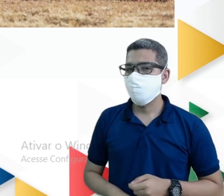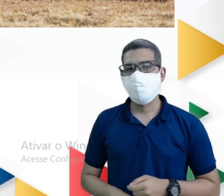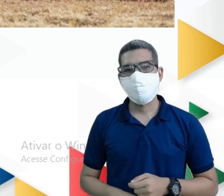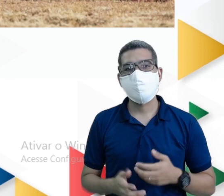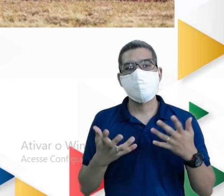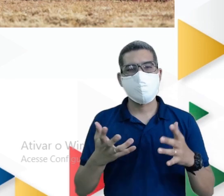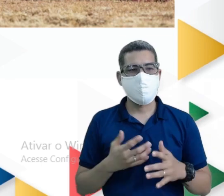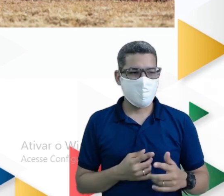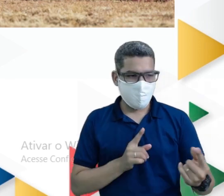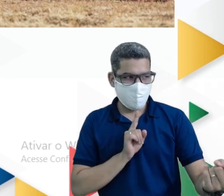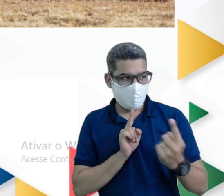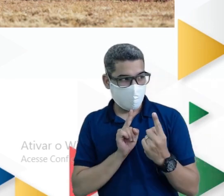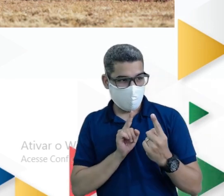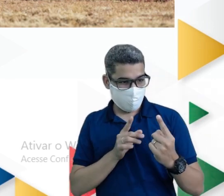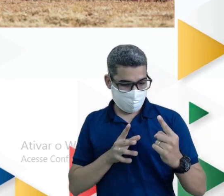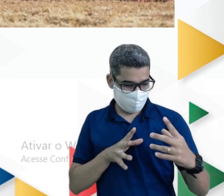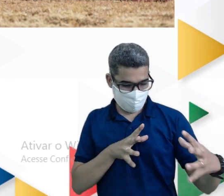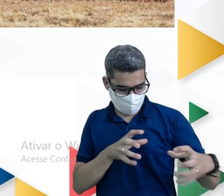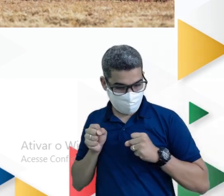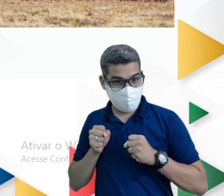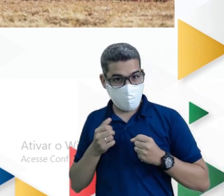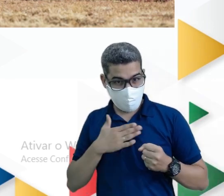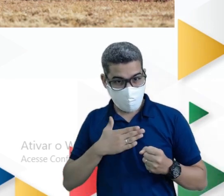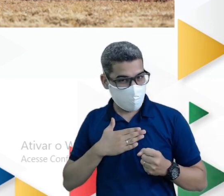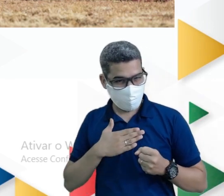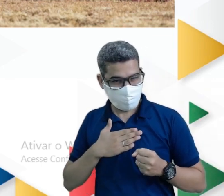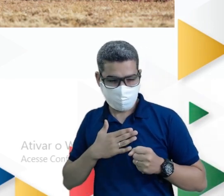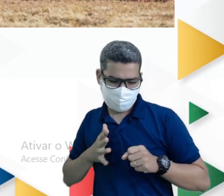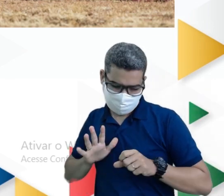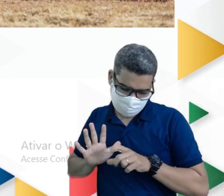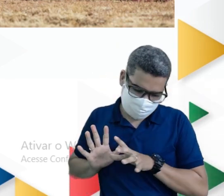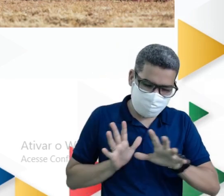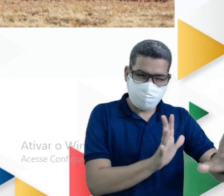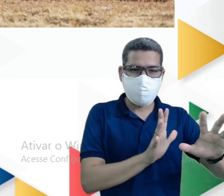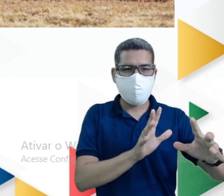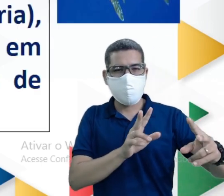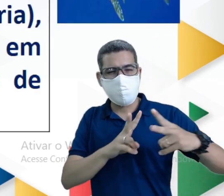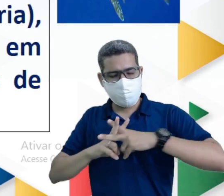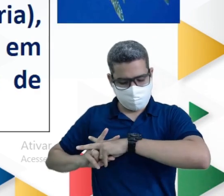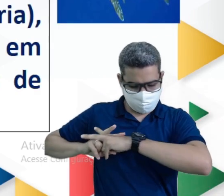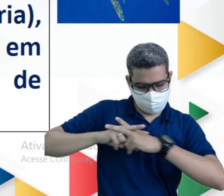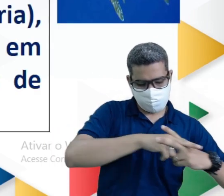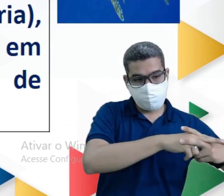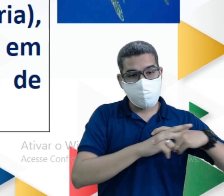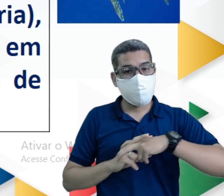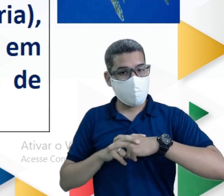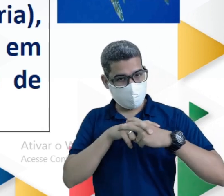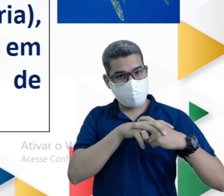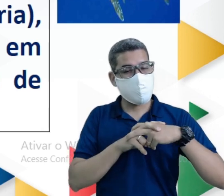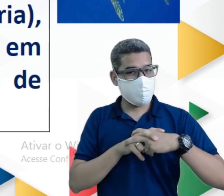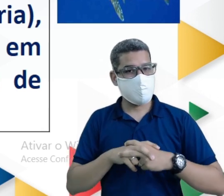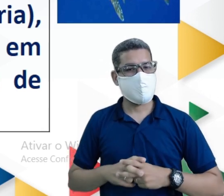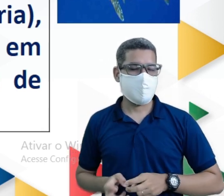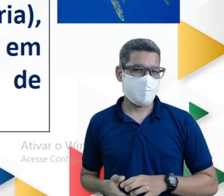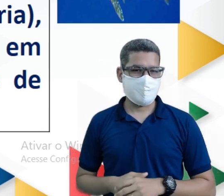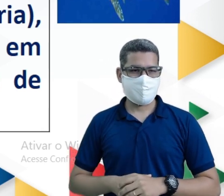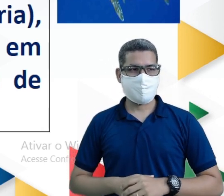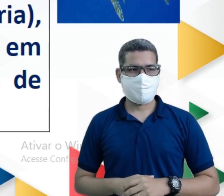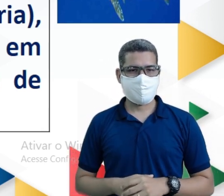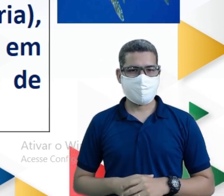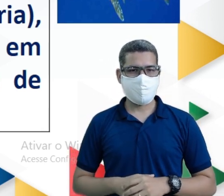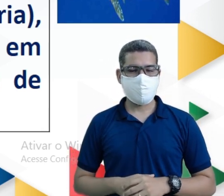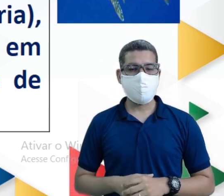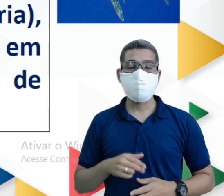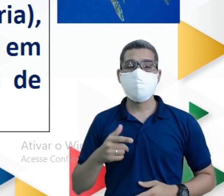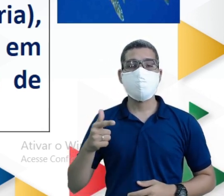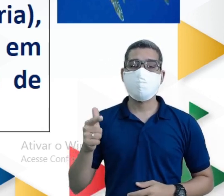por território e também por parceiros sexuais e a comida. Agora, bora falar das relações